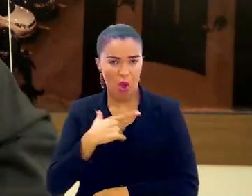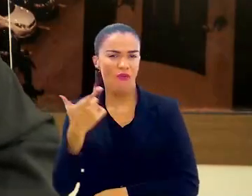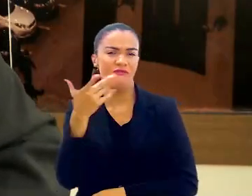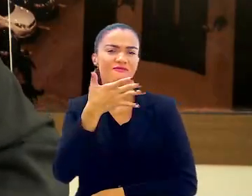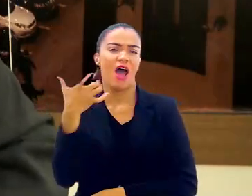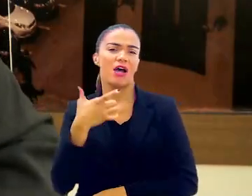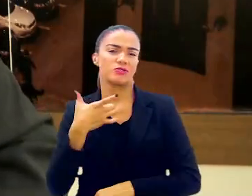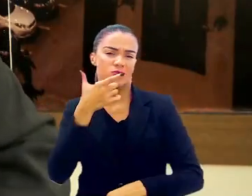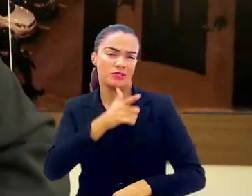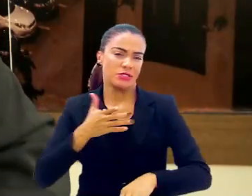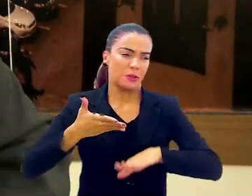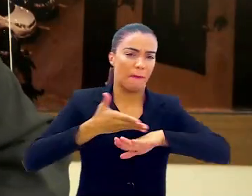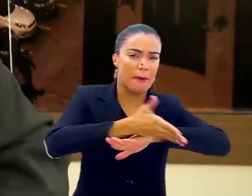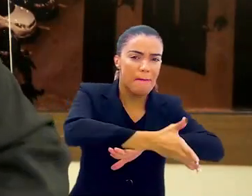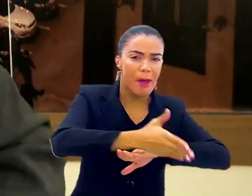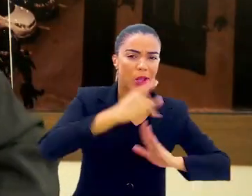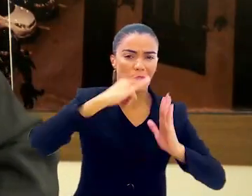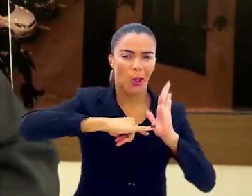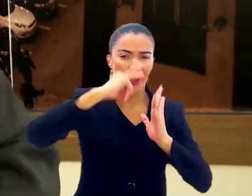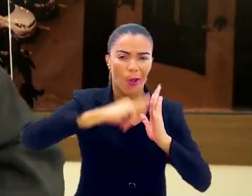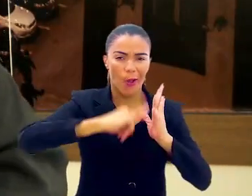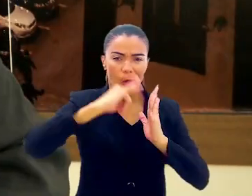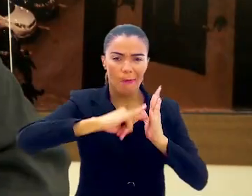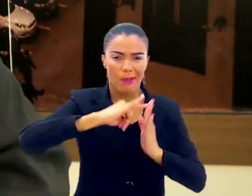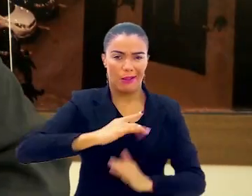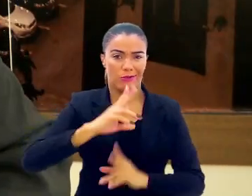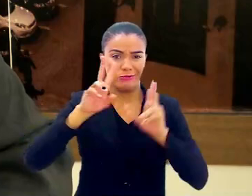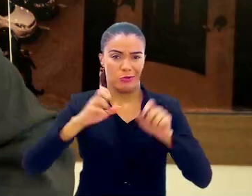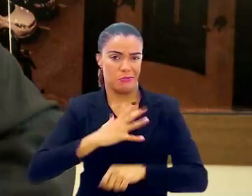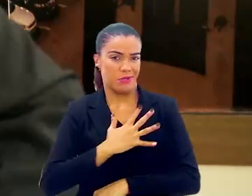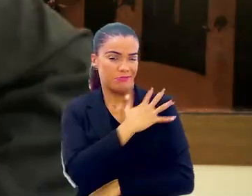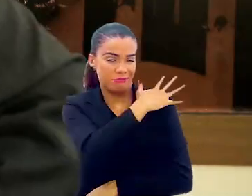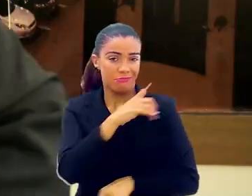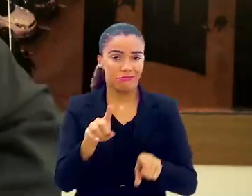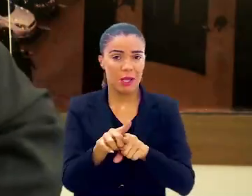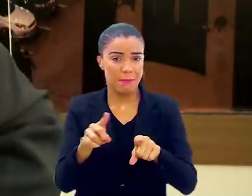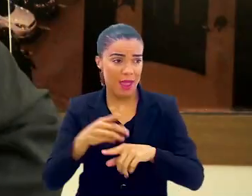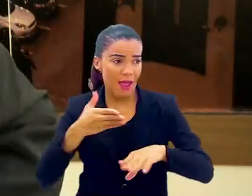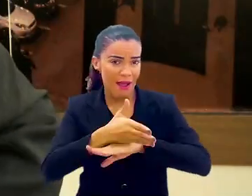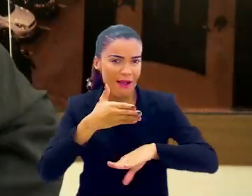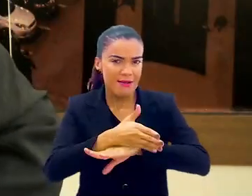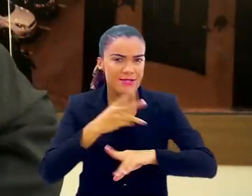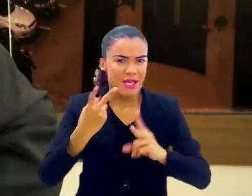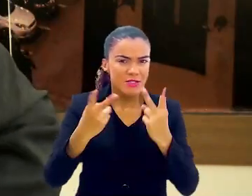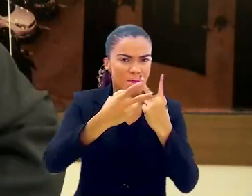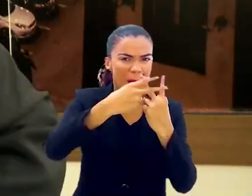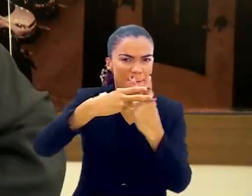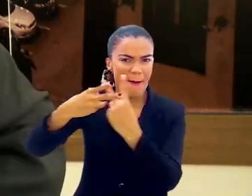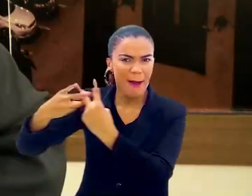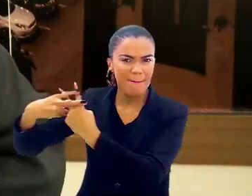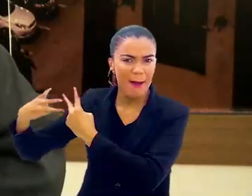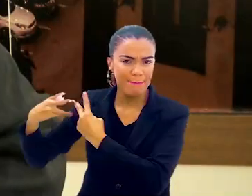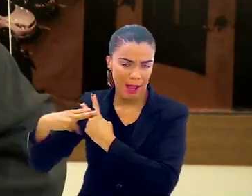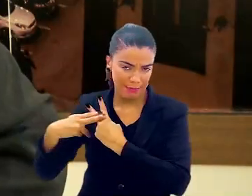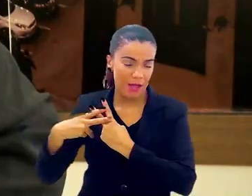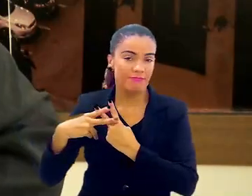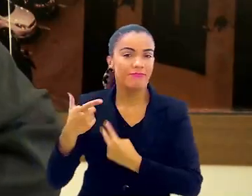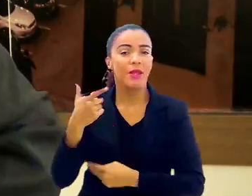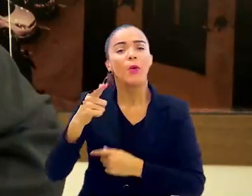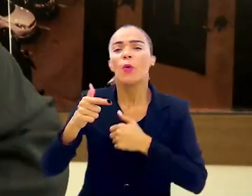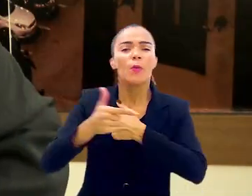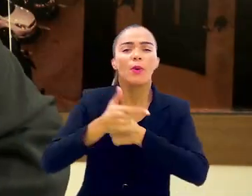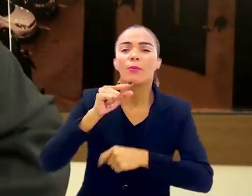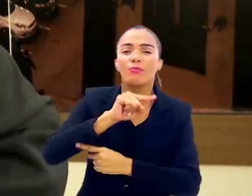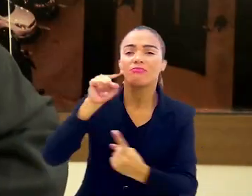aos documentos, alguns documentos da ditadura, e também acesso aos presos nos quartéis, em alguns. Então, a